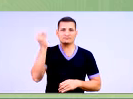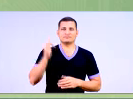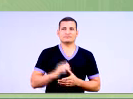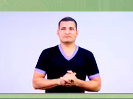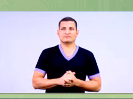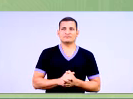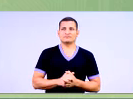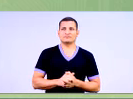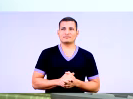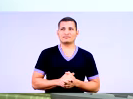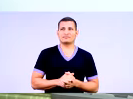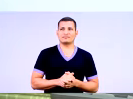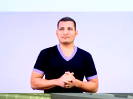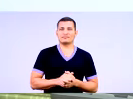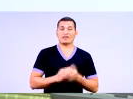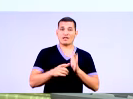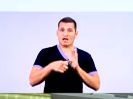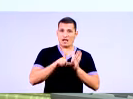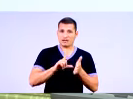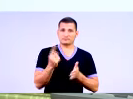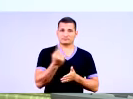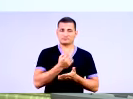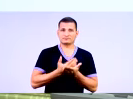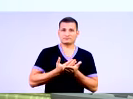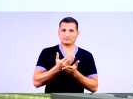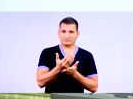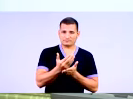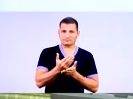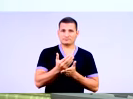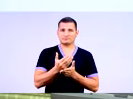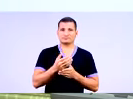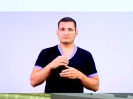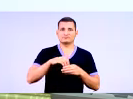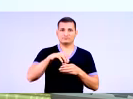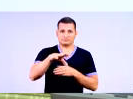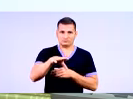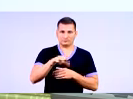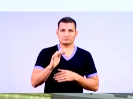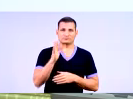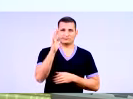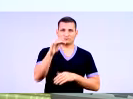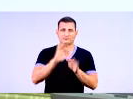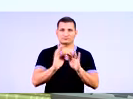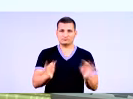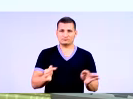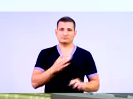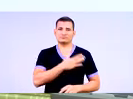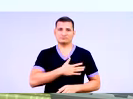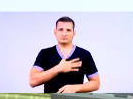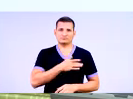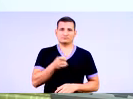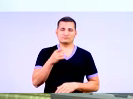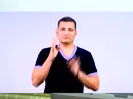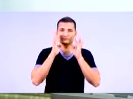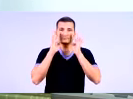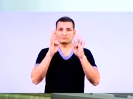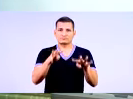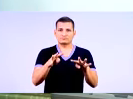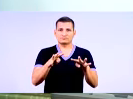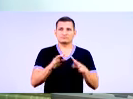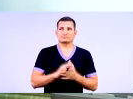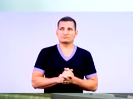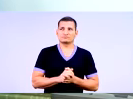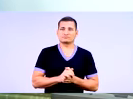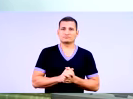Antes da gente começar o conteúdo de Futuro Simples, eu gostaria que vocês prestassem muita atenção